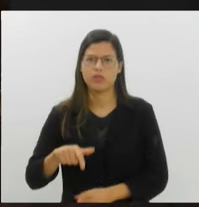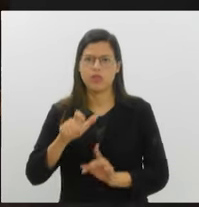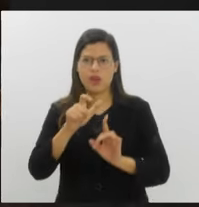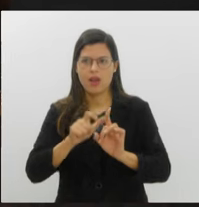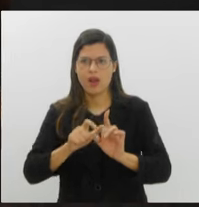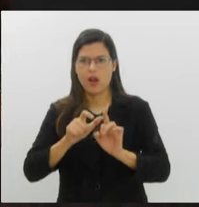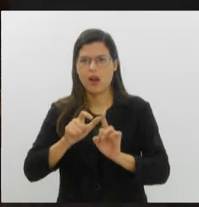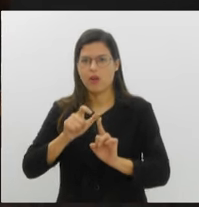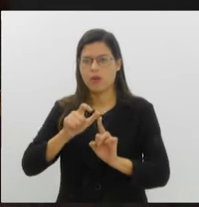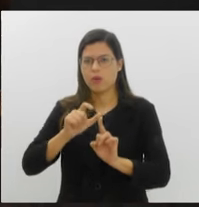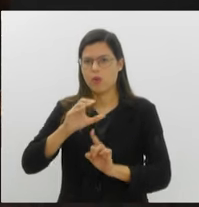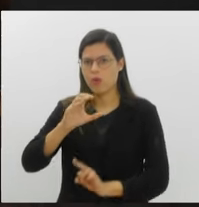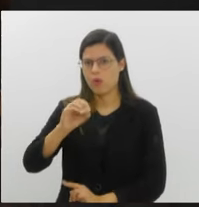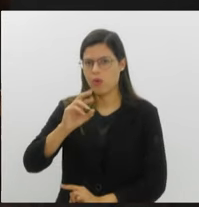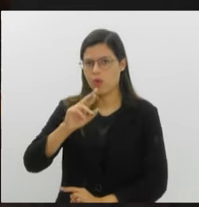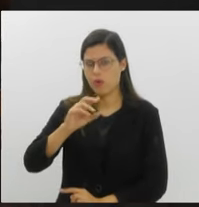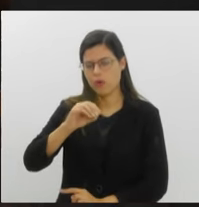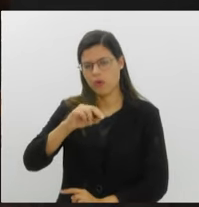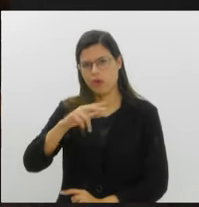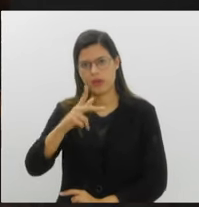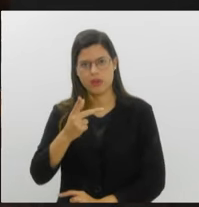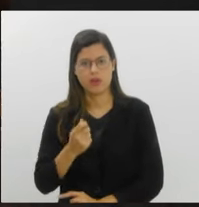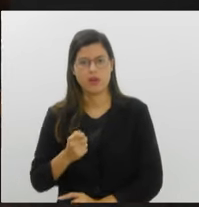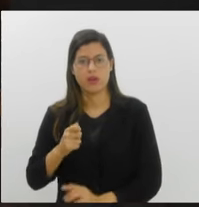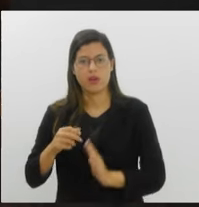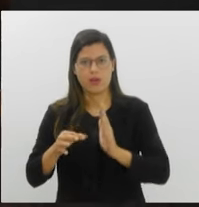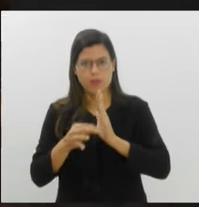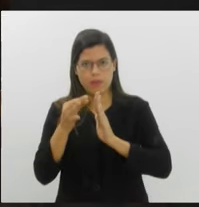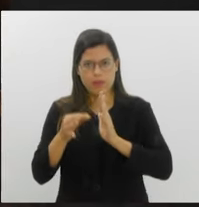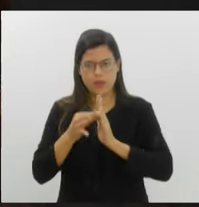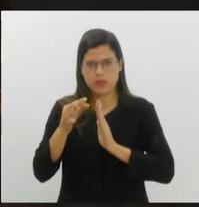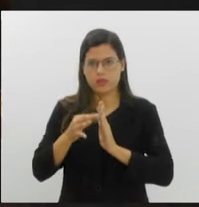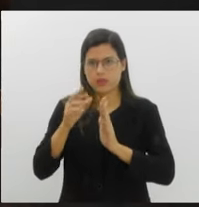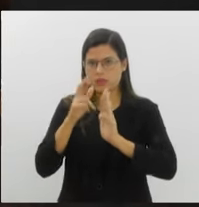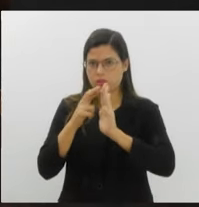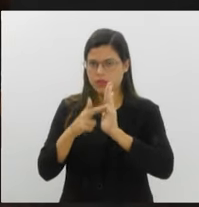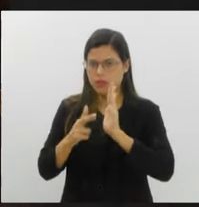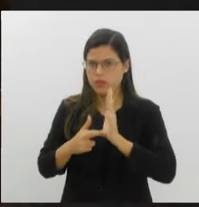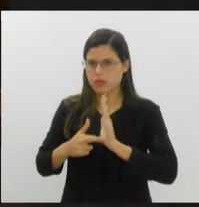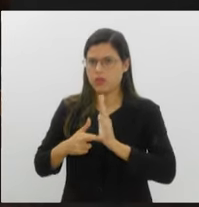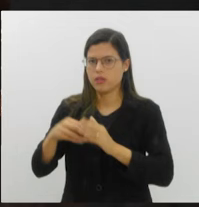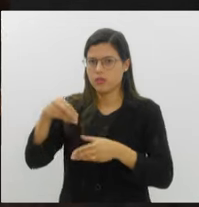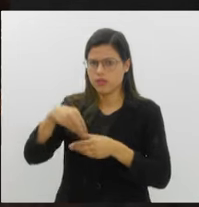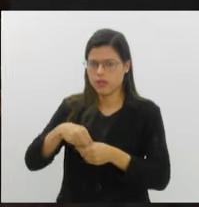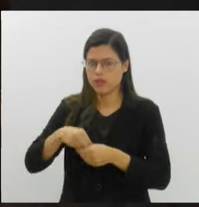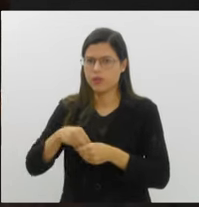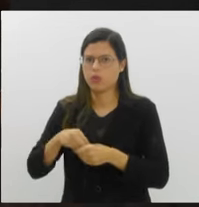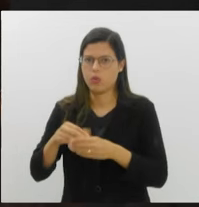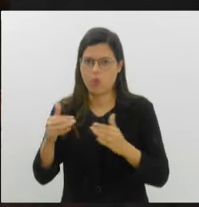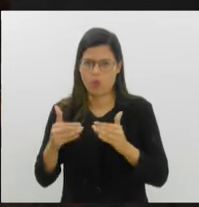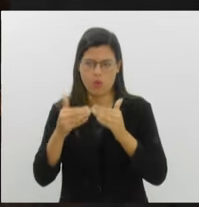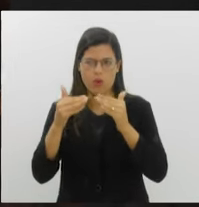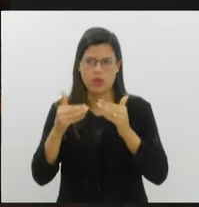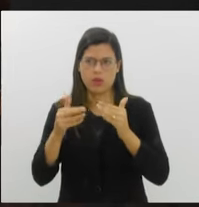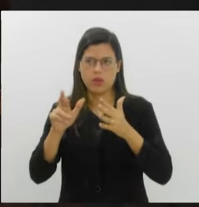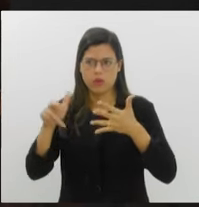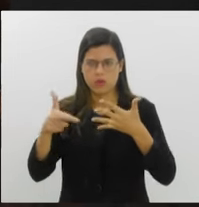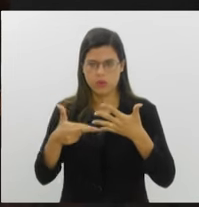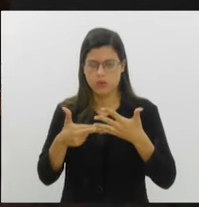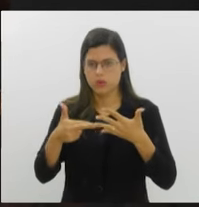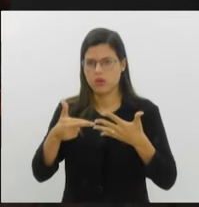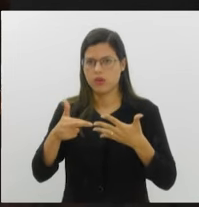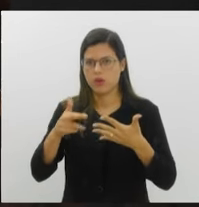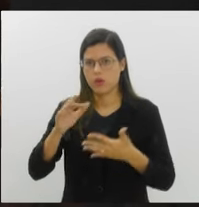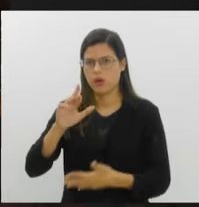Coronha Macedo. Parecer da Comissão de Normas Internas e Proposições Externas favorável, relatoria do deputado Rodrigo